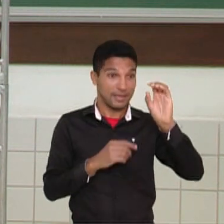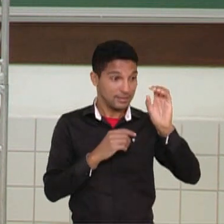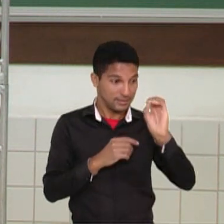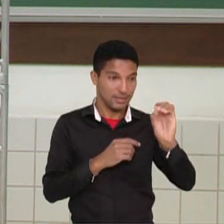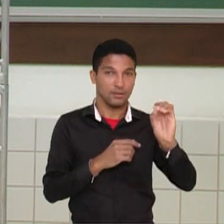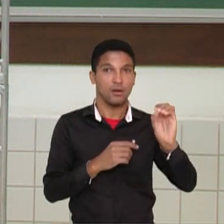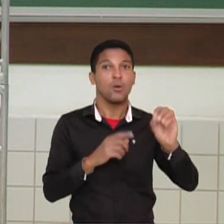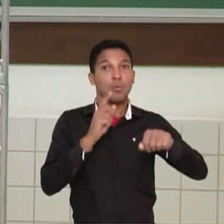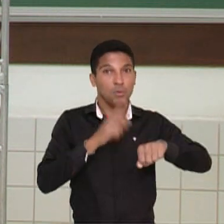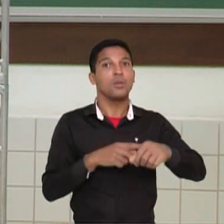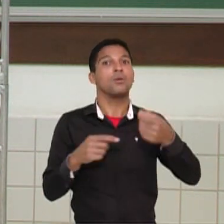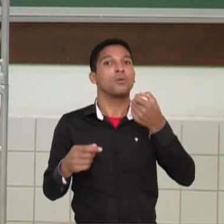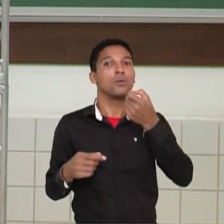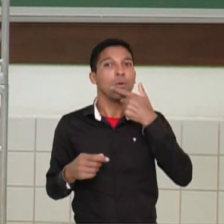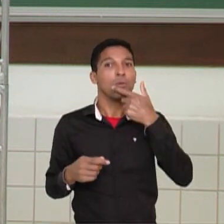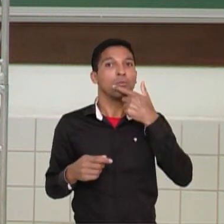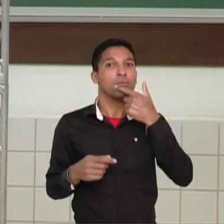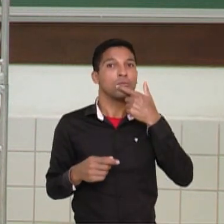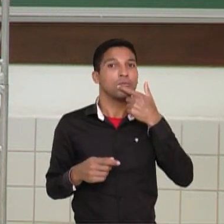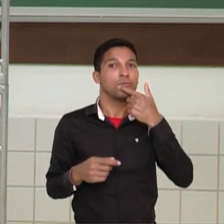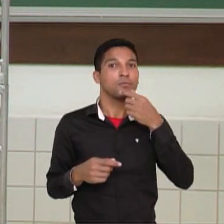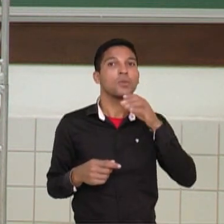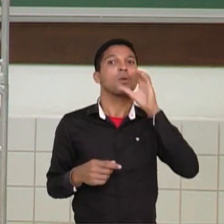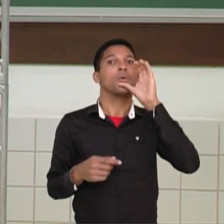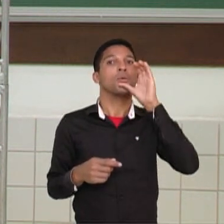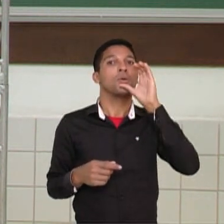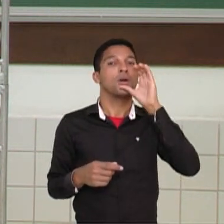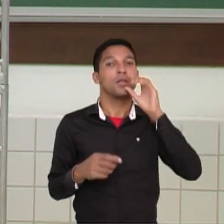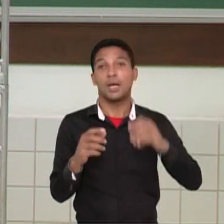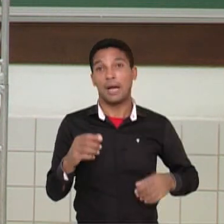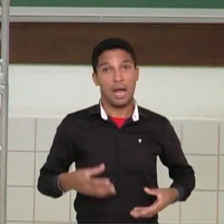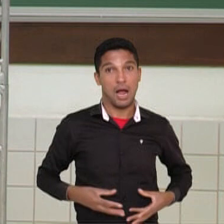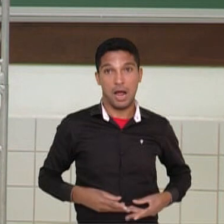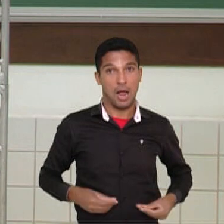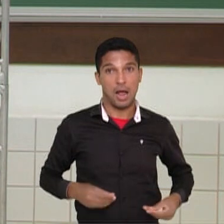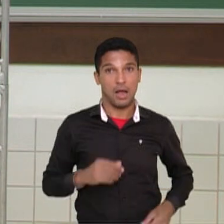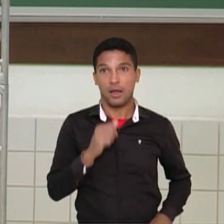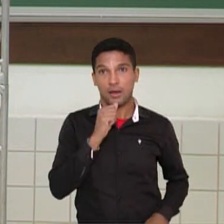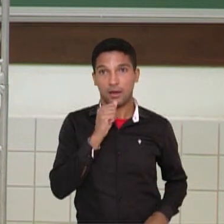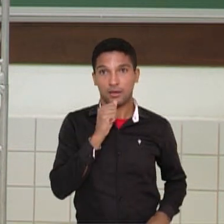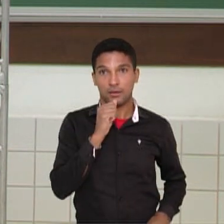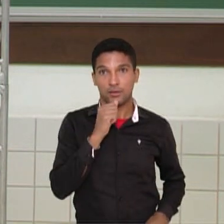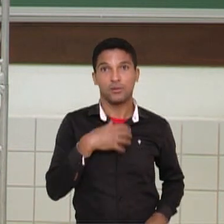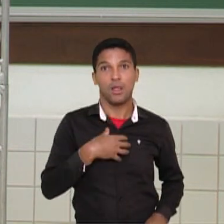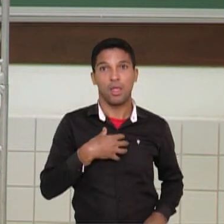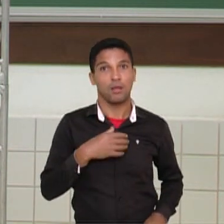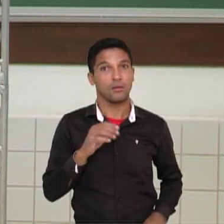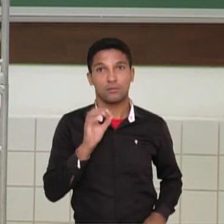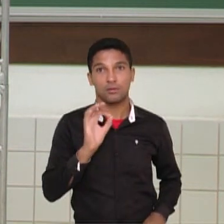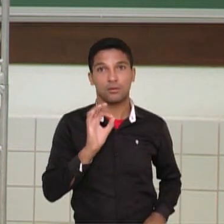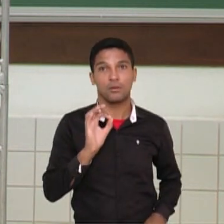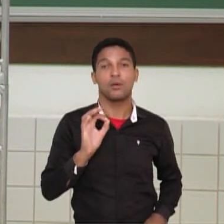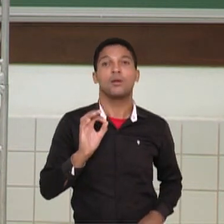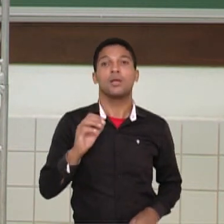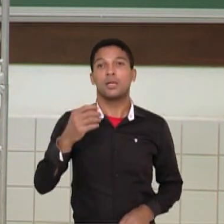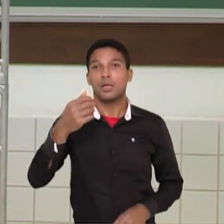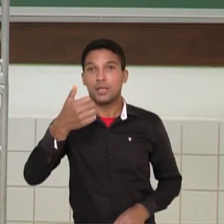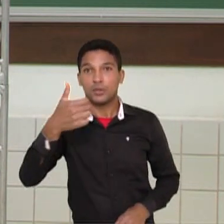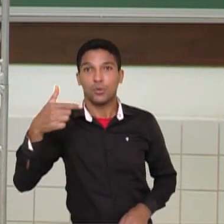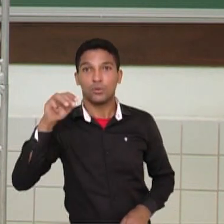momento que ele tomou o medicamento, não tem efeito ainda, vai começar a fazer o efeito. E 12 minutos depois, o efeito desse medicamento já